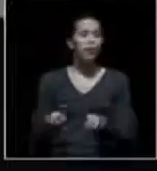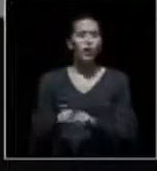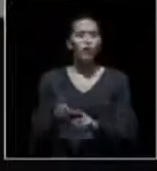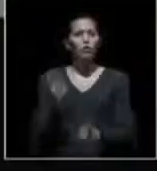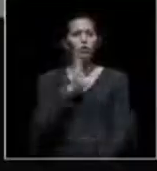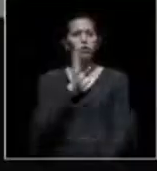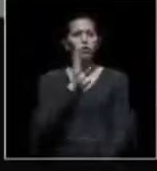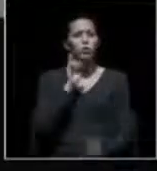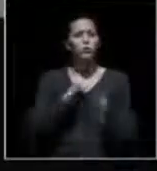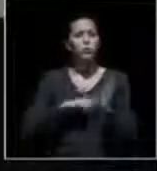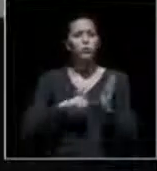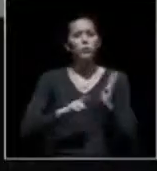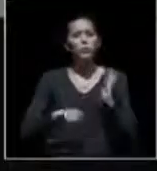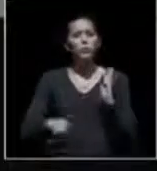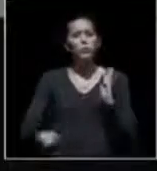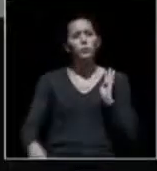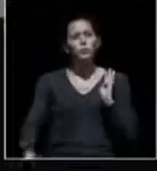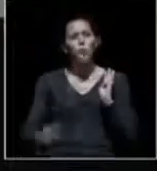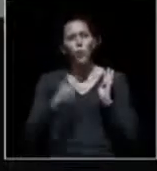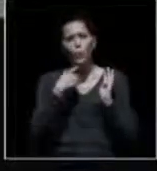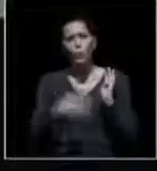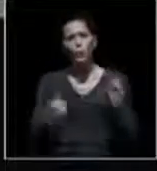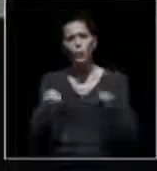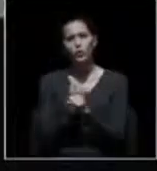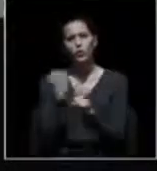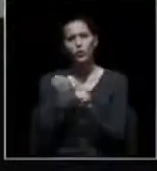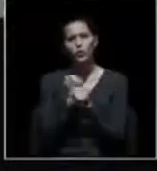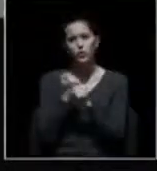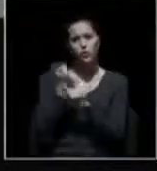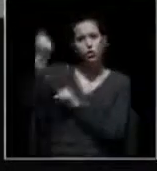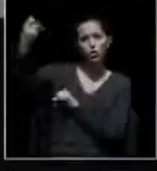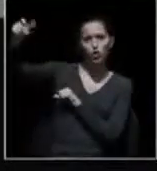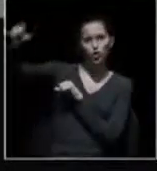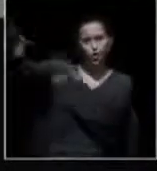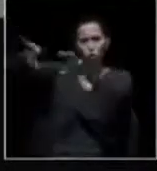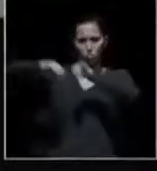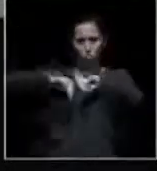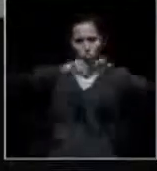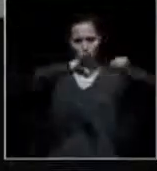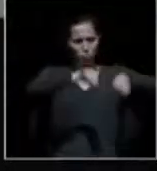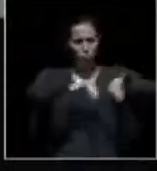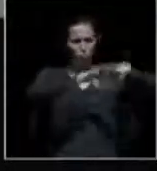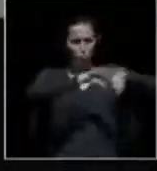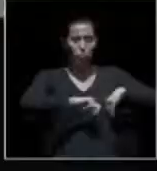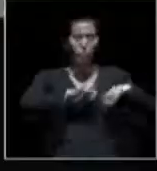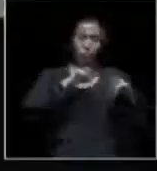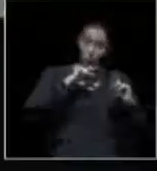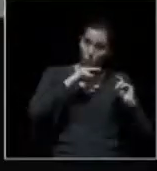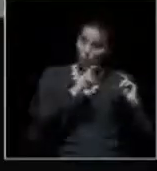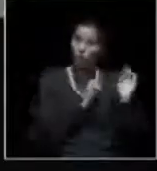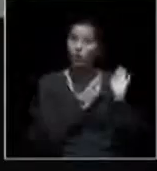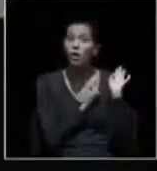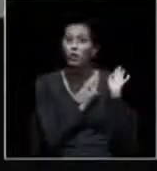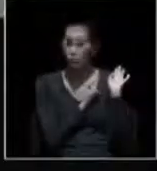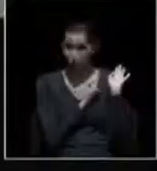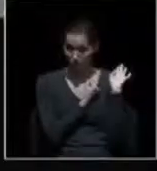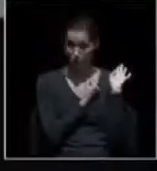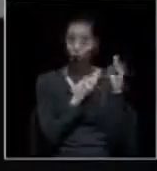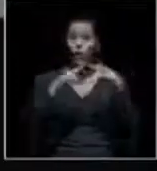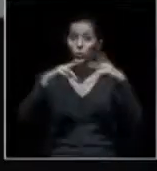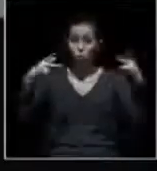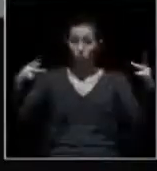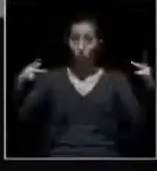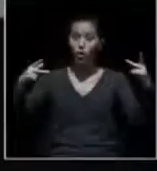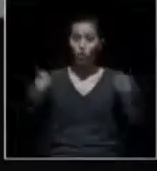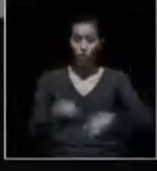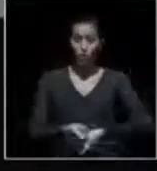um número muito elevado de aquisição de serviços externos que, no nosso entendimento, podem e devem ser realizados pela autarquia e